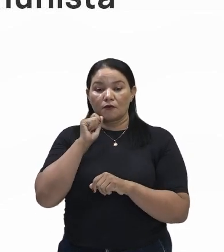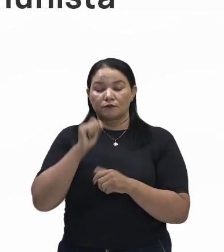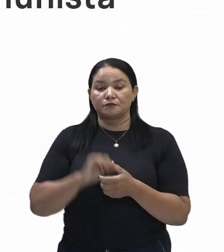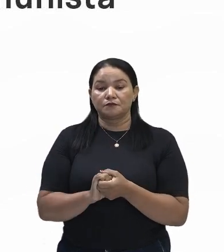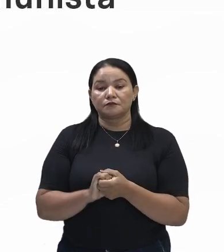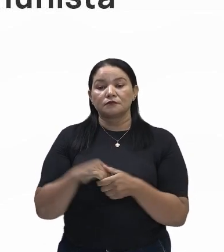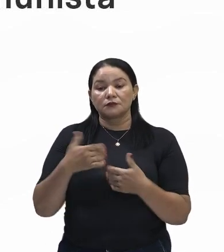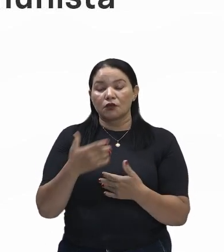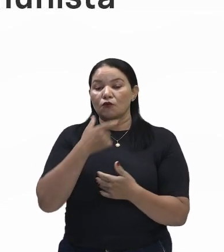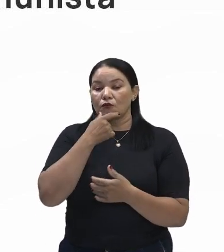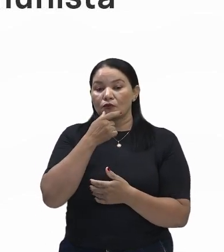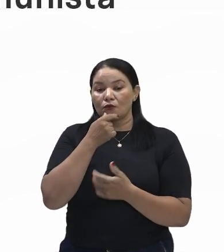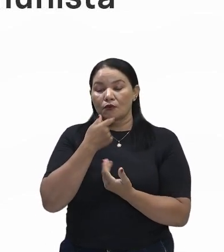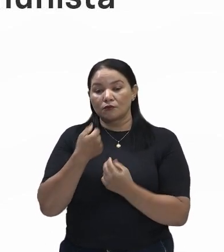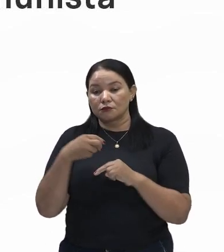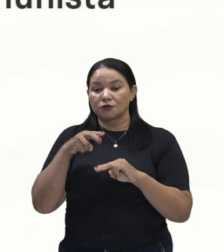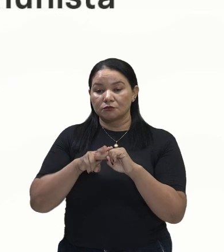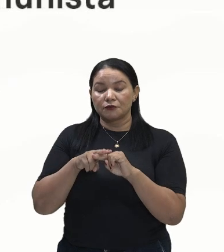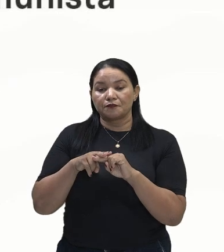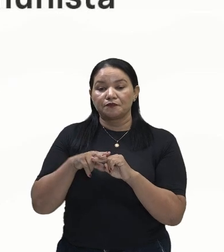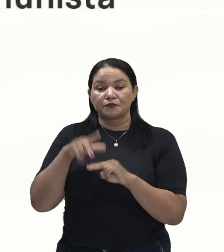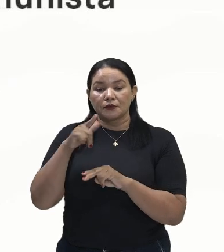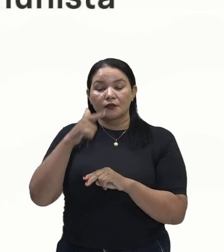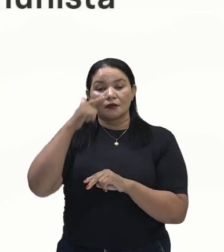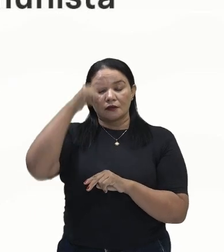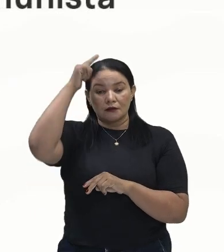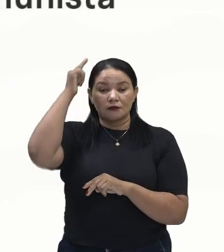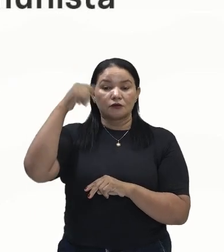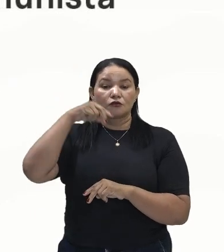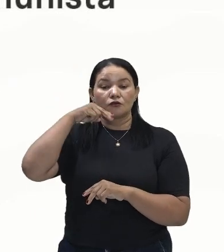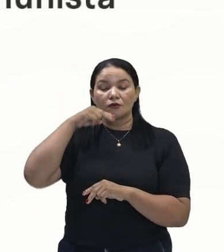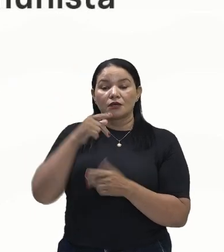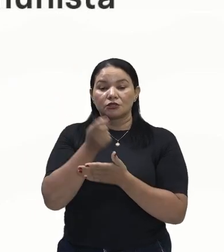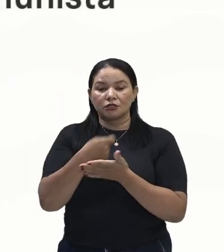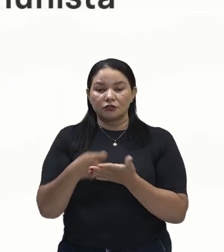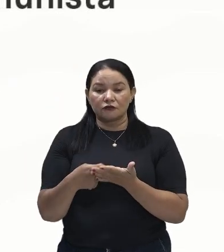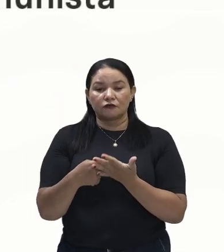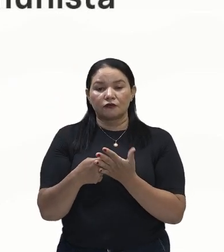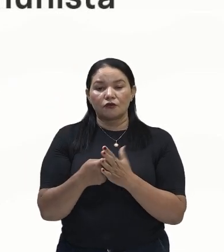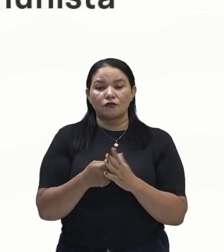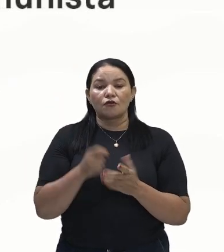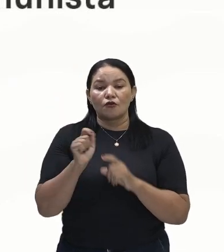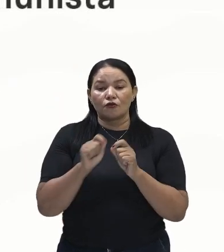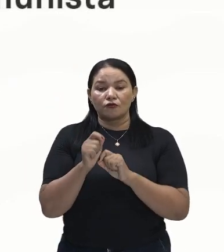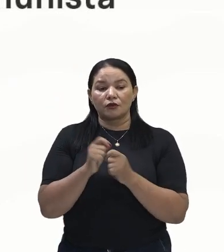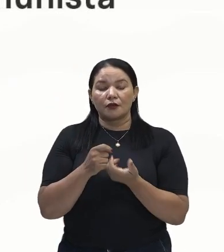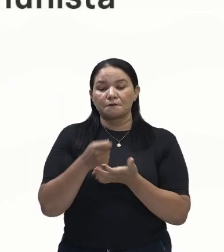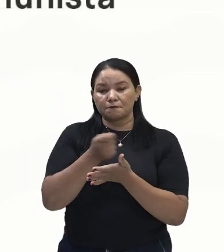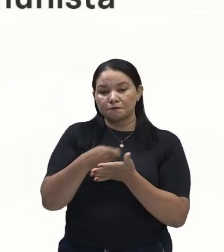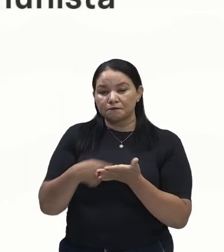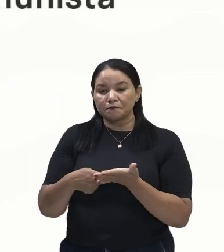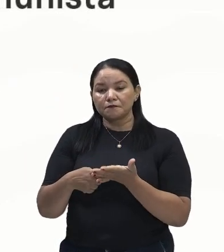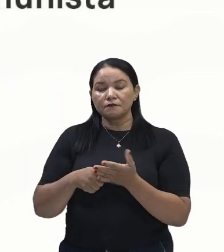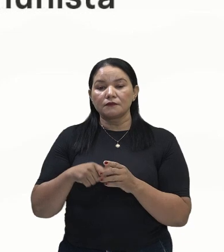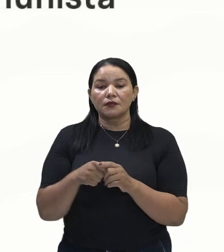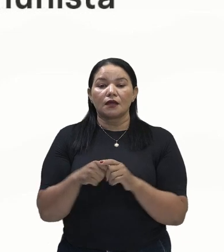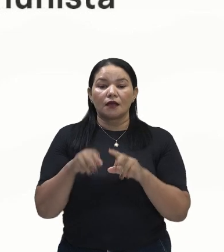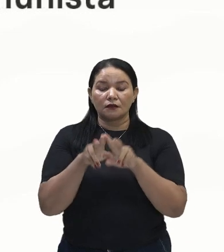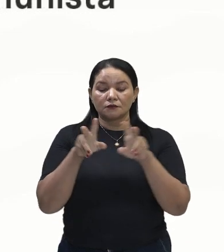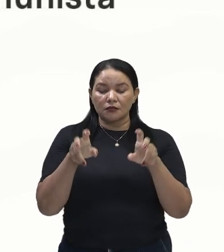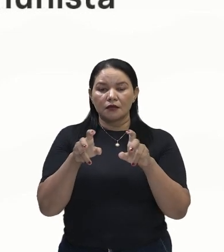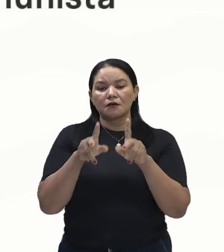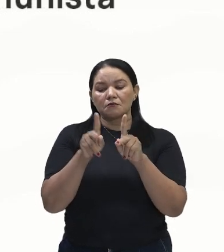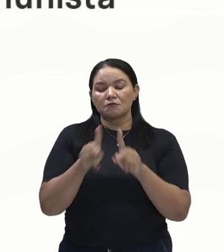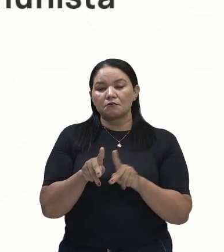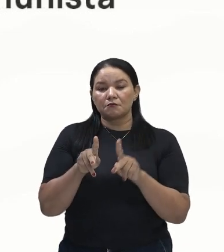ele escreveu as suas teses de abril, onde ele traz esse slogan, essa defesa de paz, terra e pão. O que